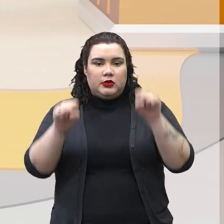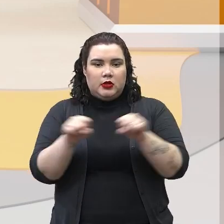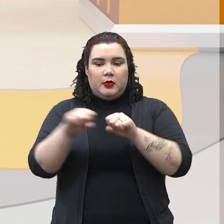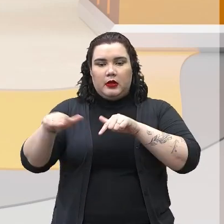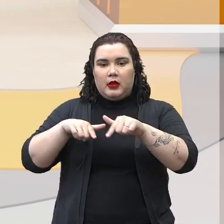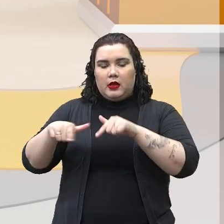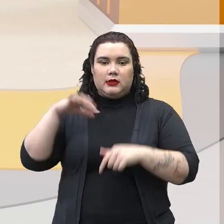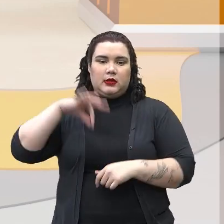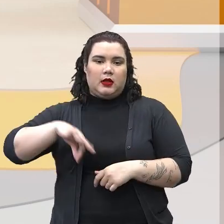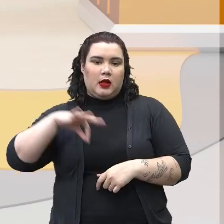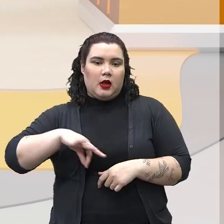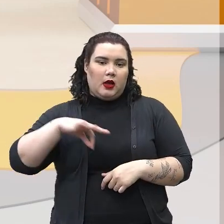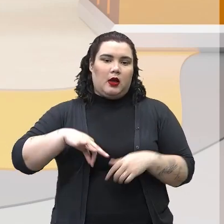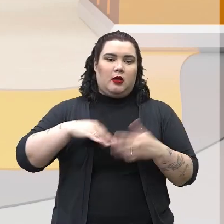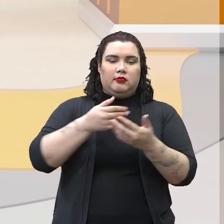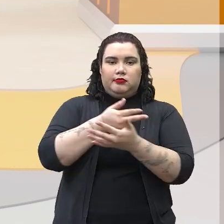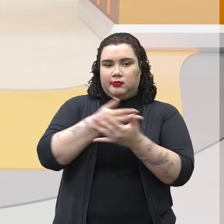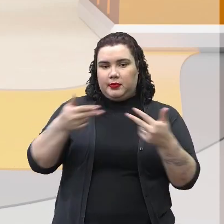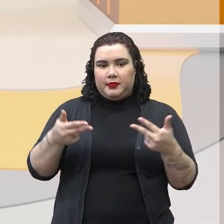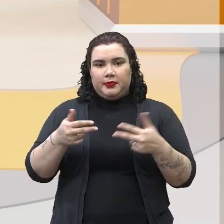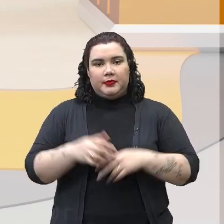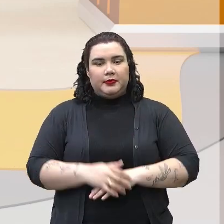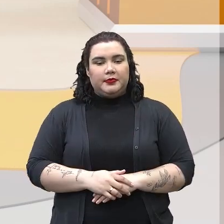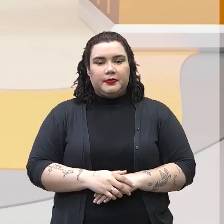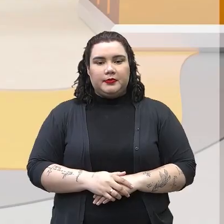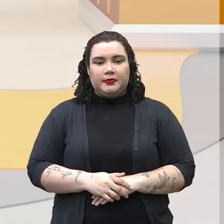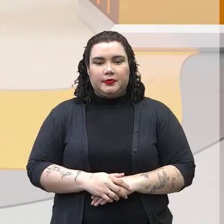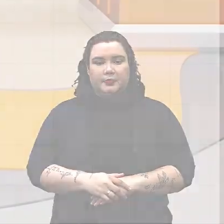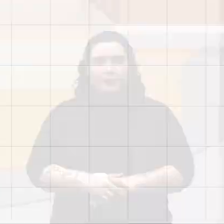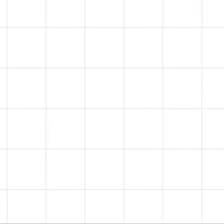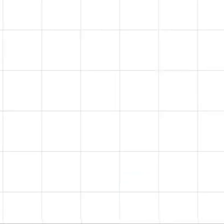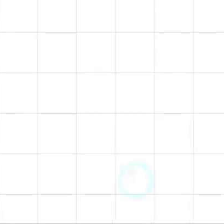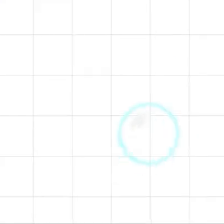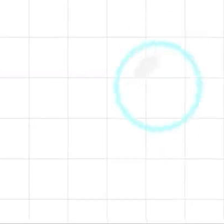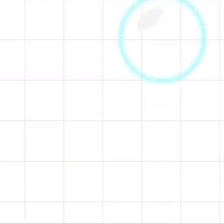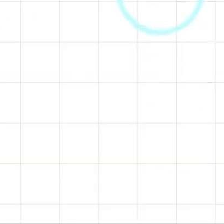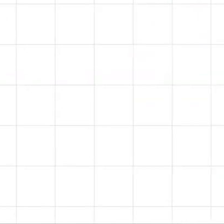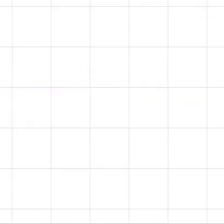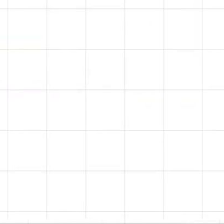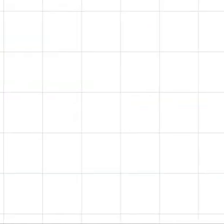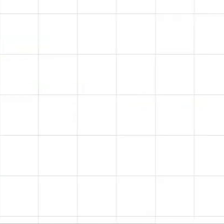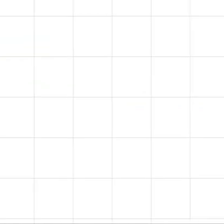nesse sistema todo aí de trabalho, salário, renda e etc.